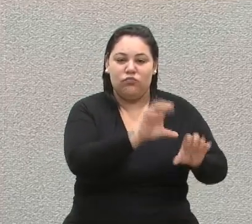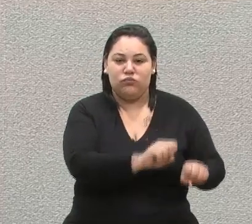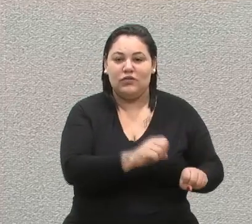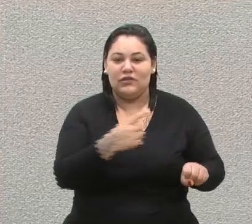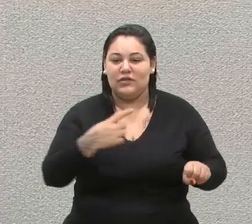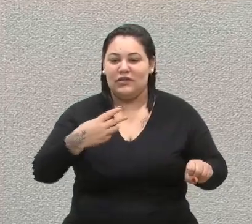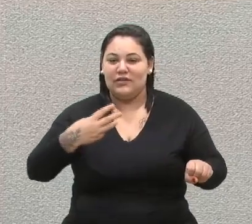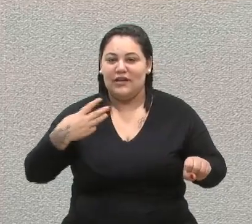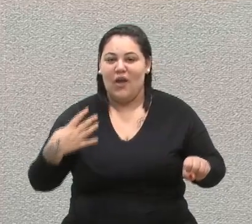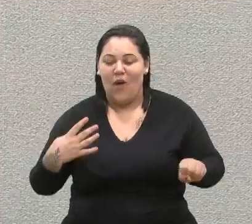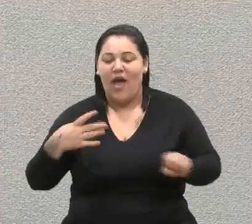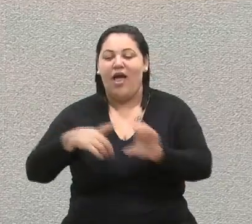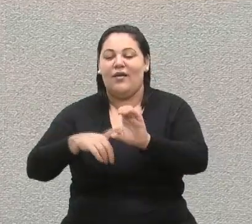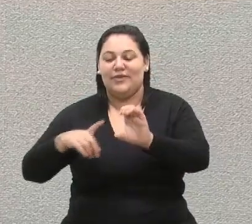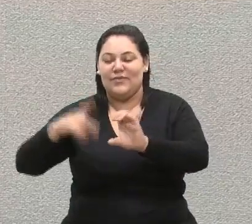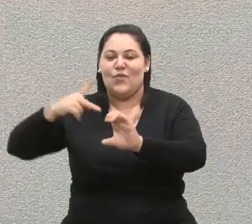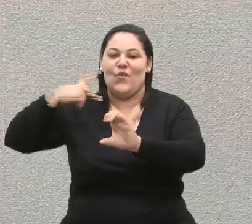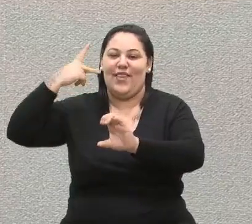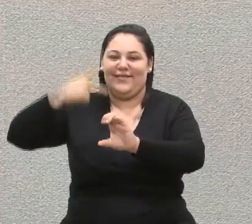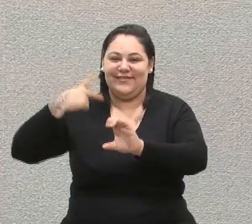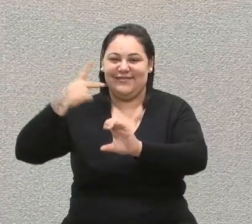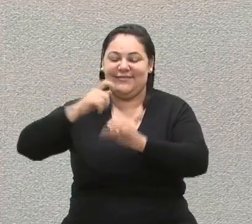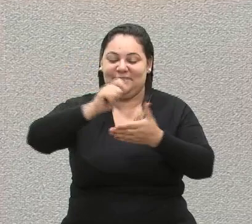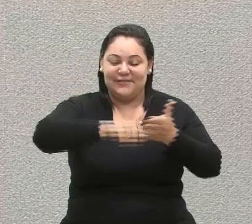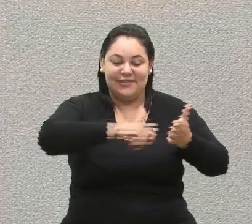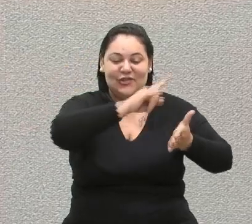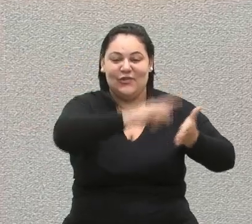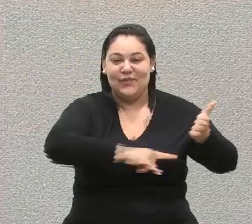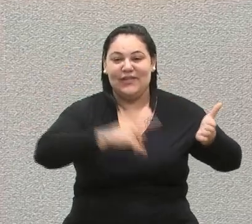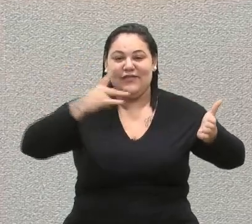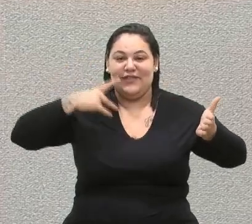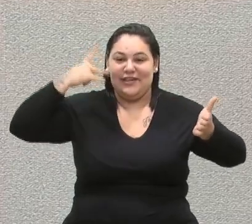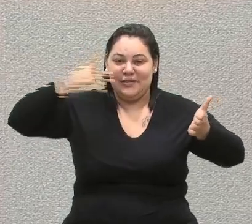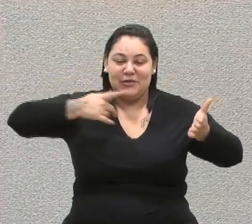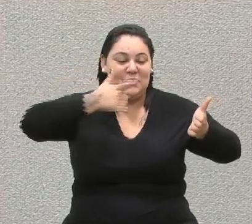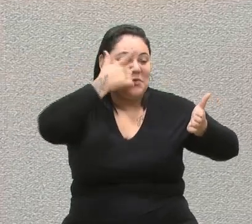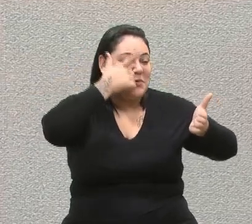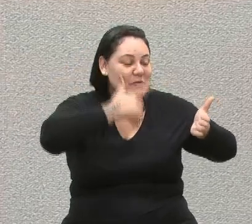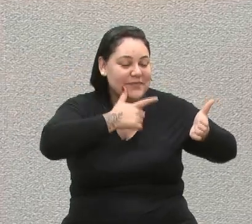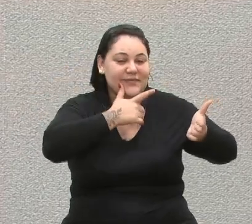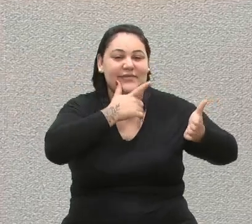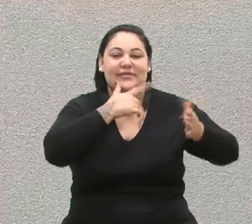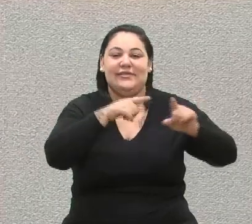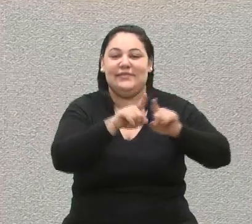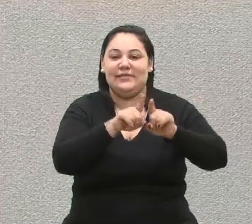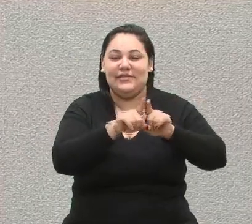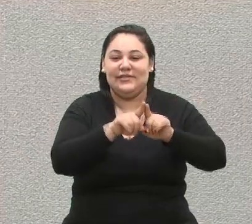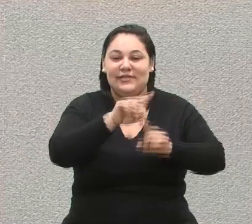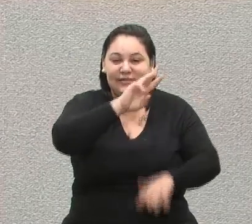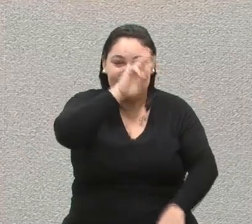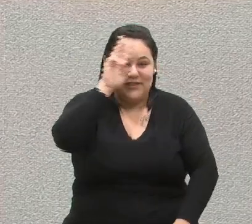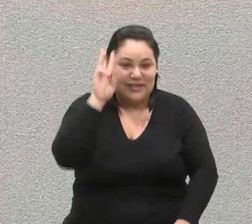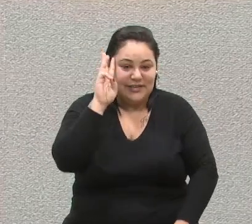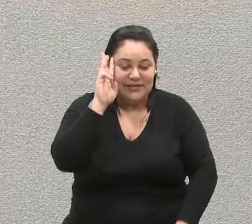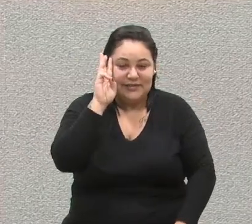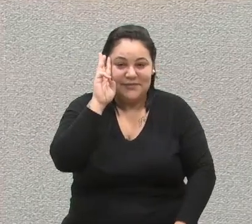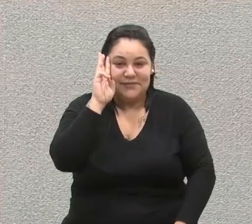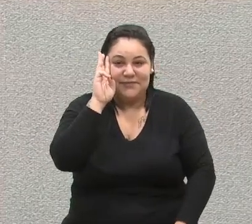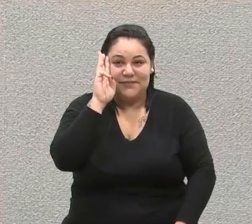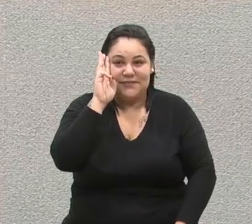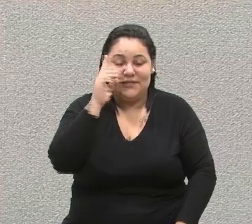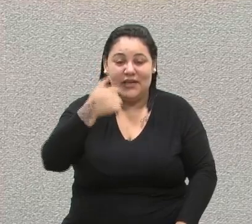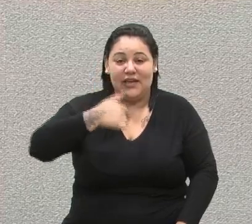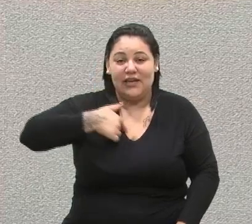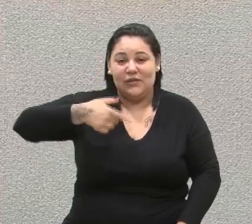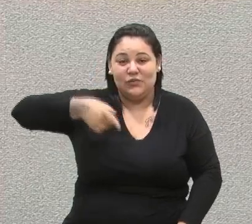emancipação política. Assinam este documento vereador Lucas Carenhato, vereador Juliano Valim,